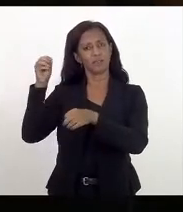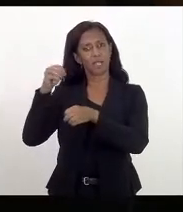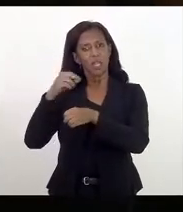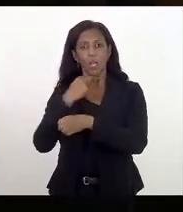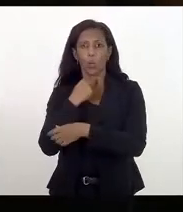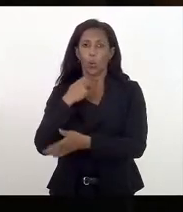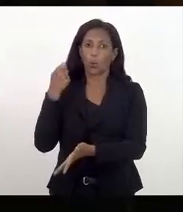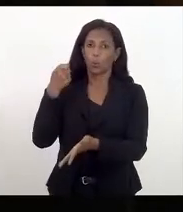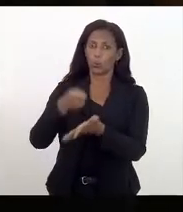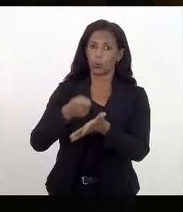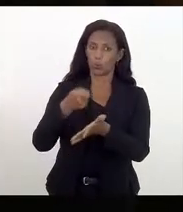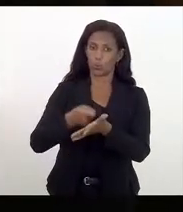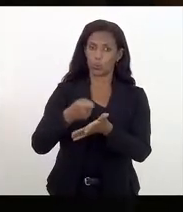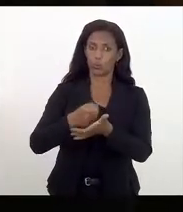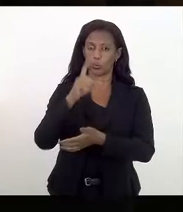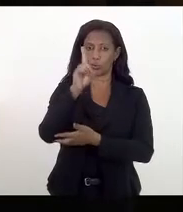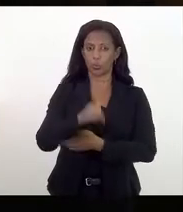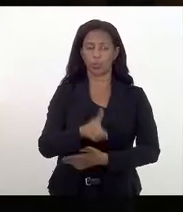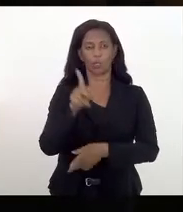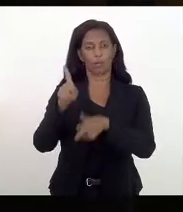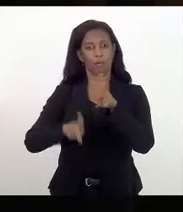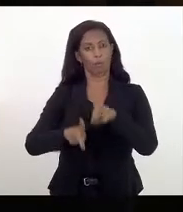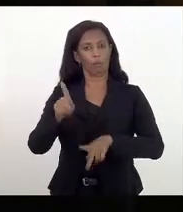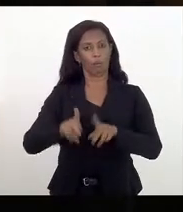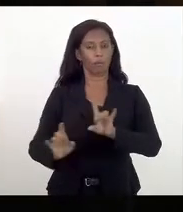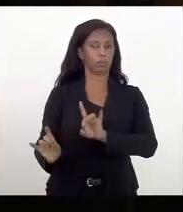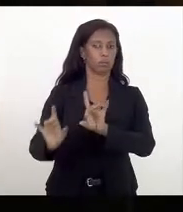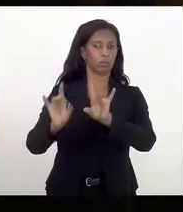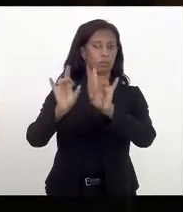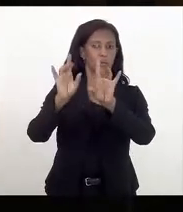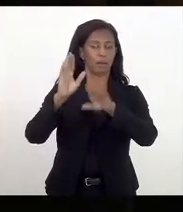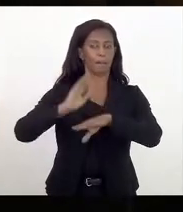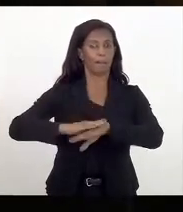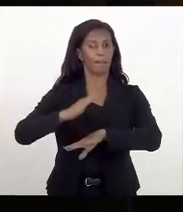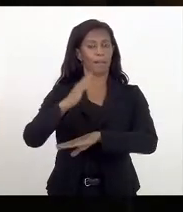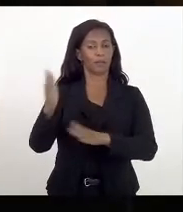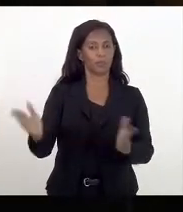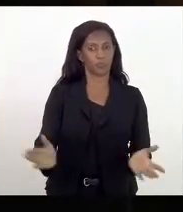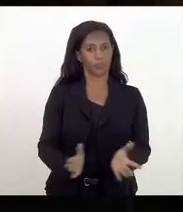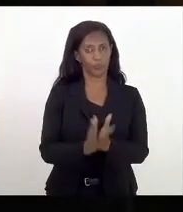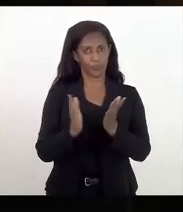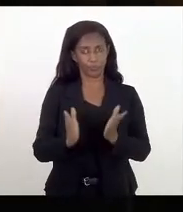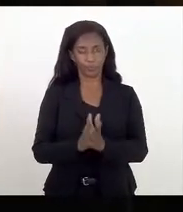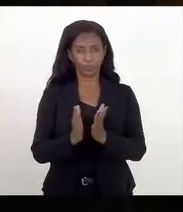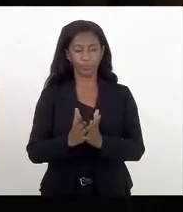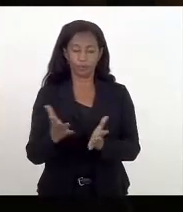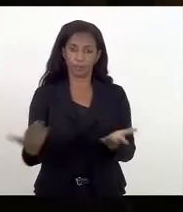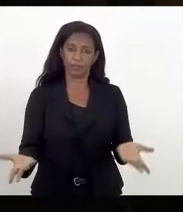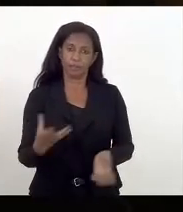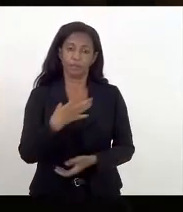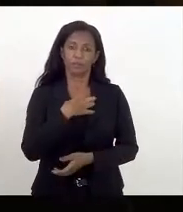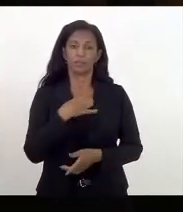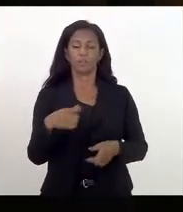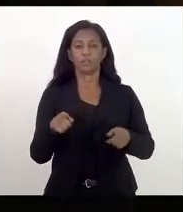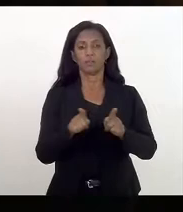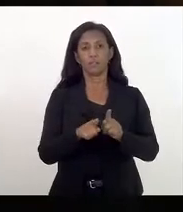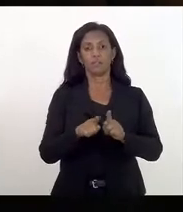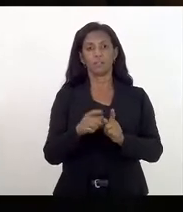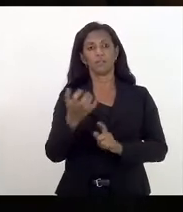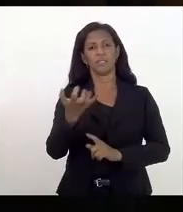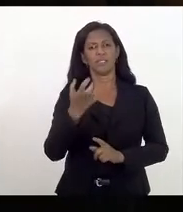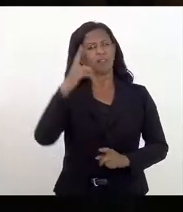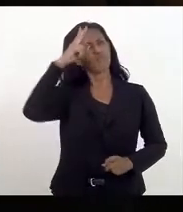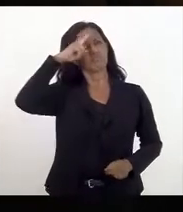ali o total direito à nossa população, em especial a população mais empobrecida. Então, nesse sentido, também gostaria aqui de